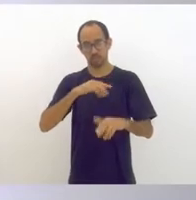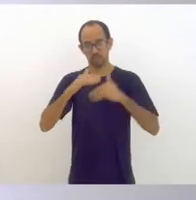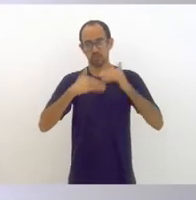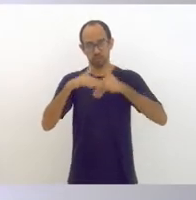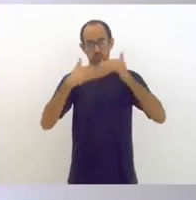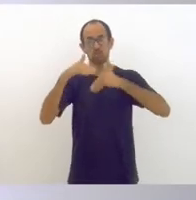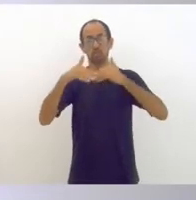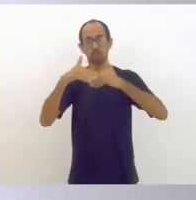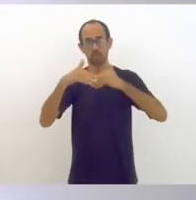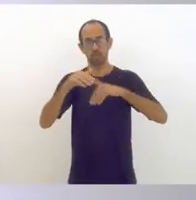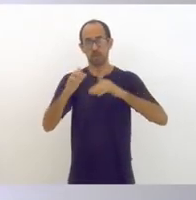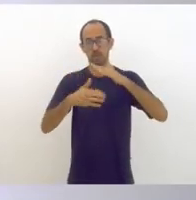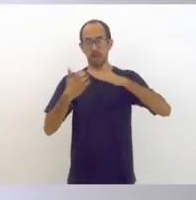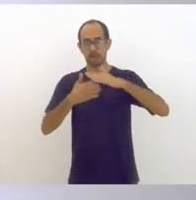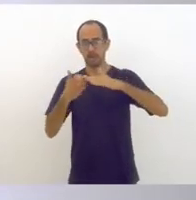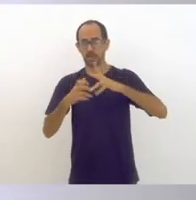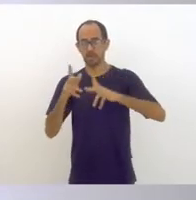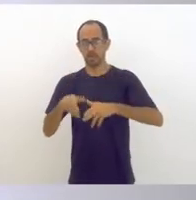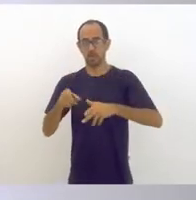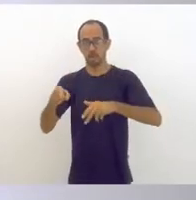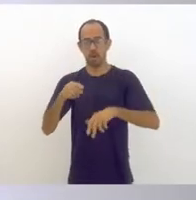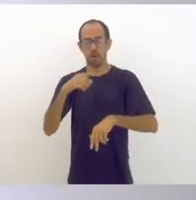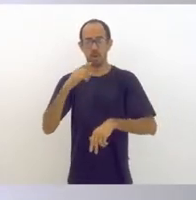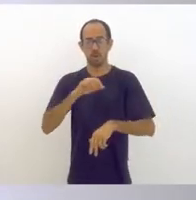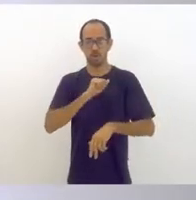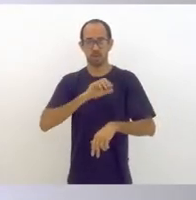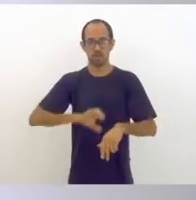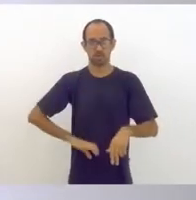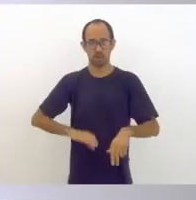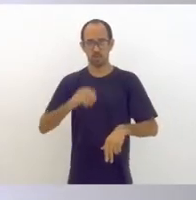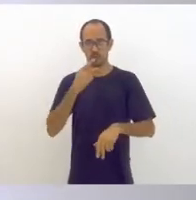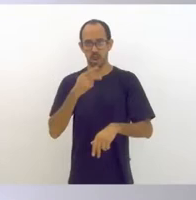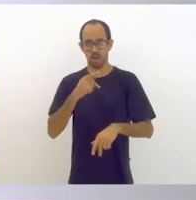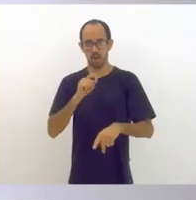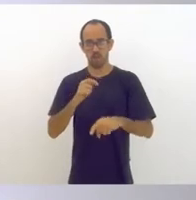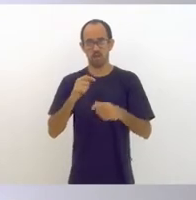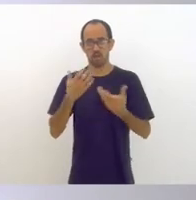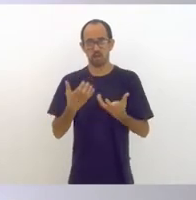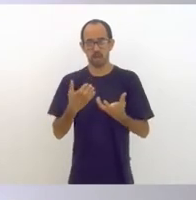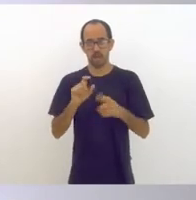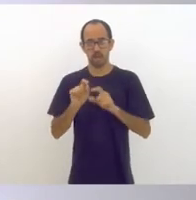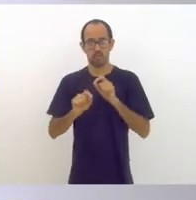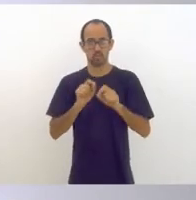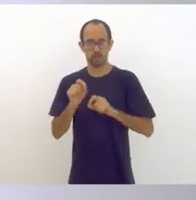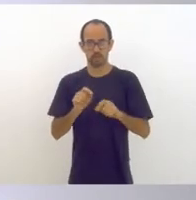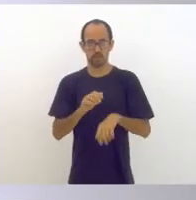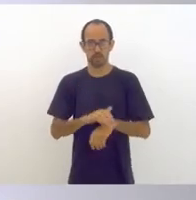desenvolvimento. Empresas, como o deputado André Siciliano falou, empresas que querem... Olha a incoerência